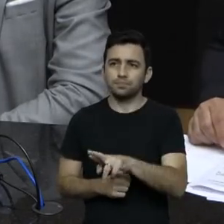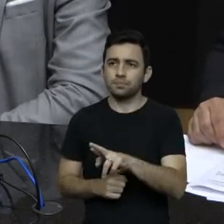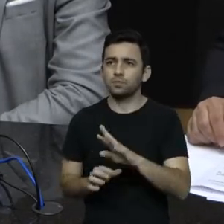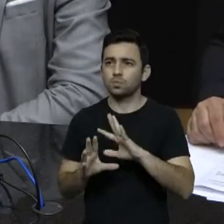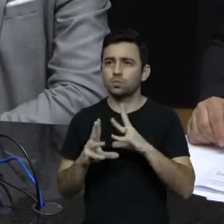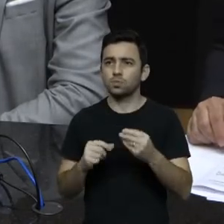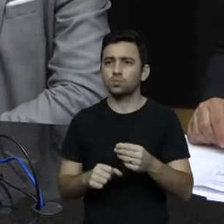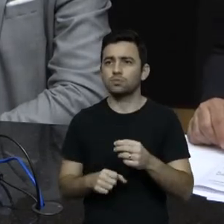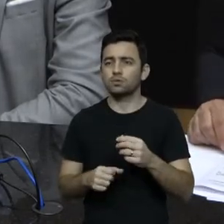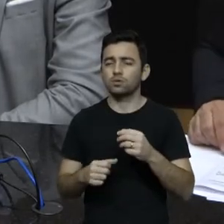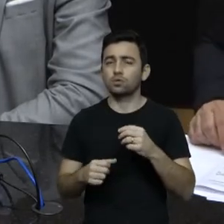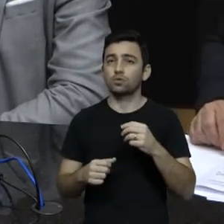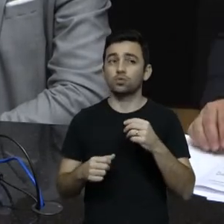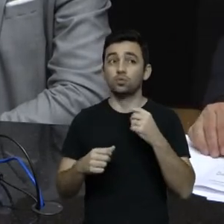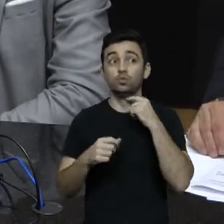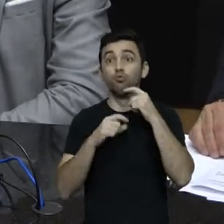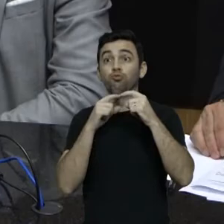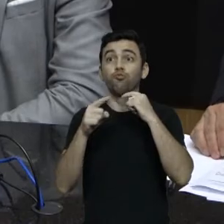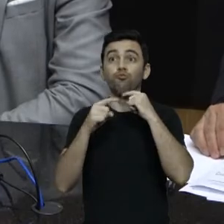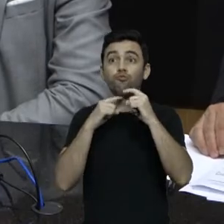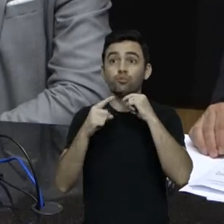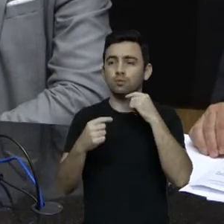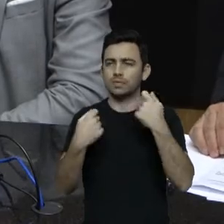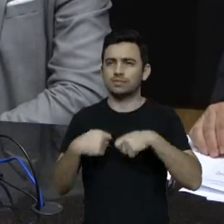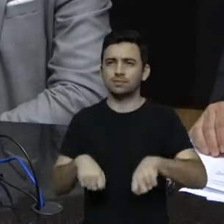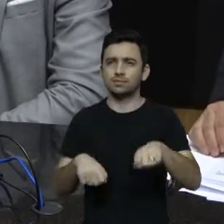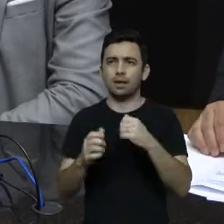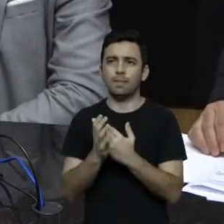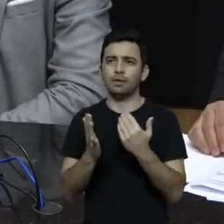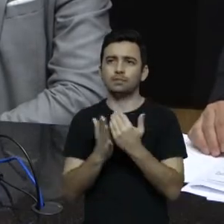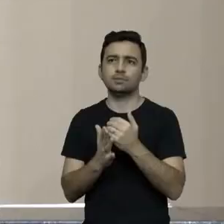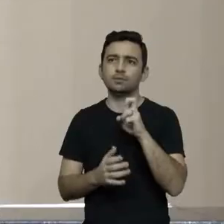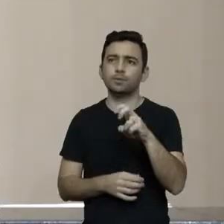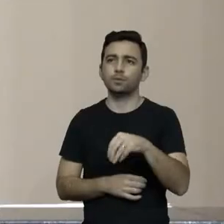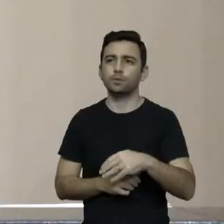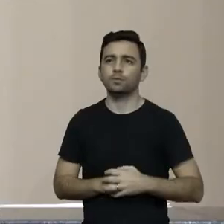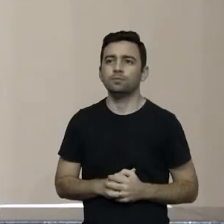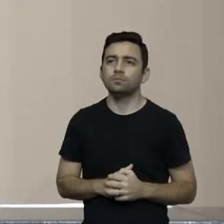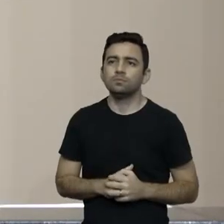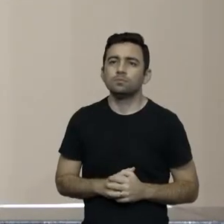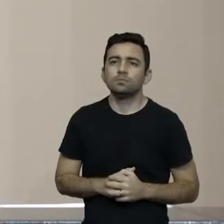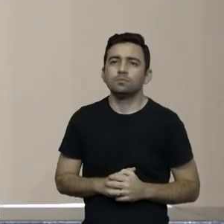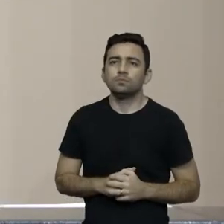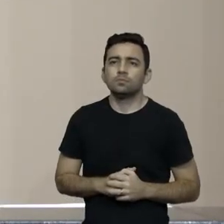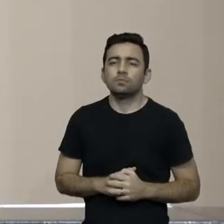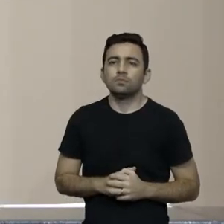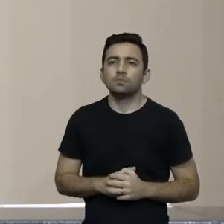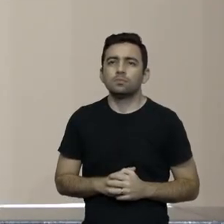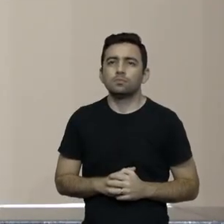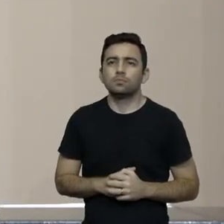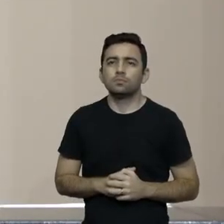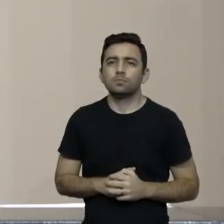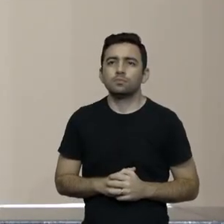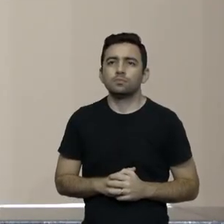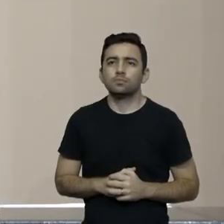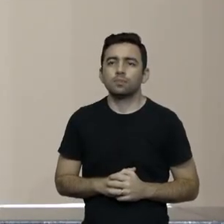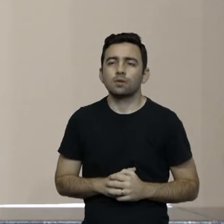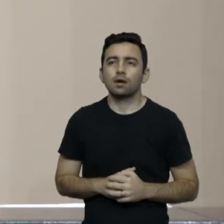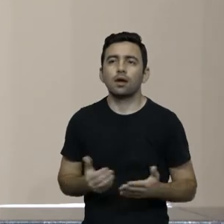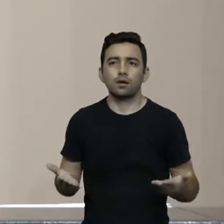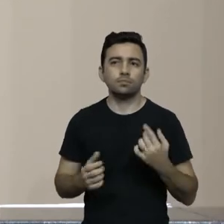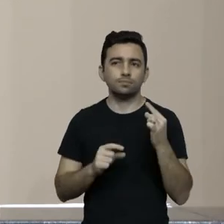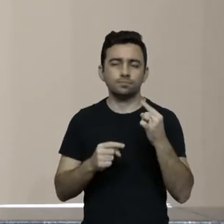todo mundo tem dúvida aqui dentro aqui não precisa de mais do que cinco minutos que isso obrigado presidente e ainda para discutir